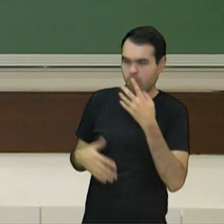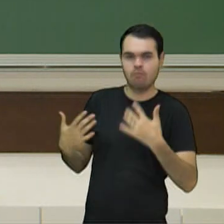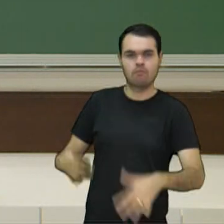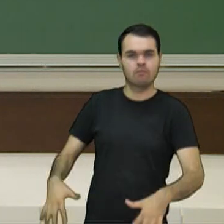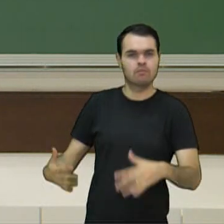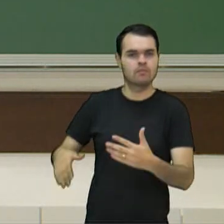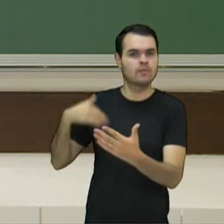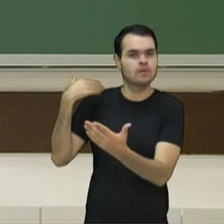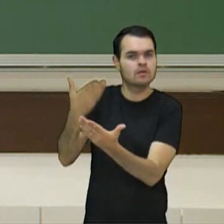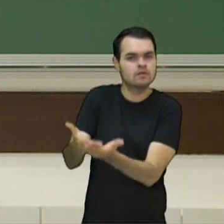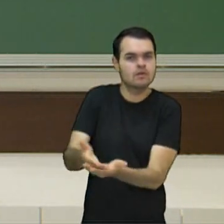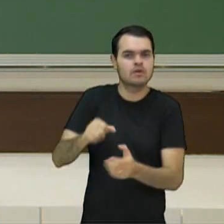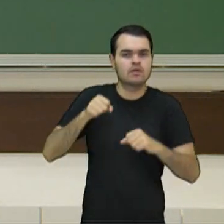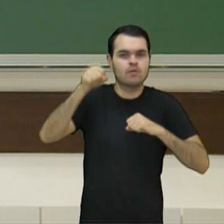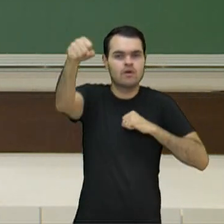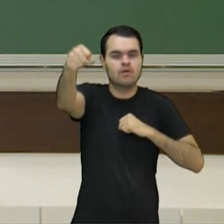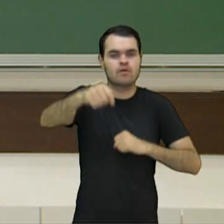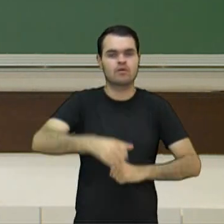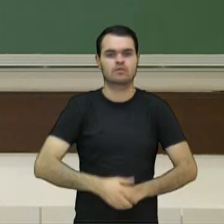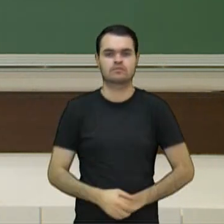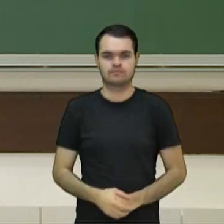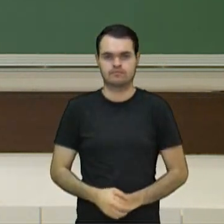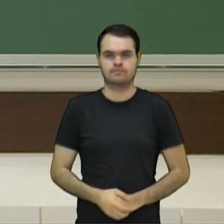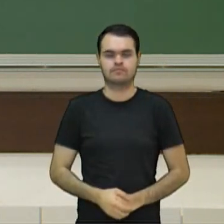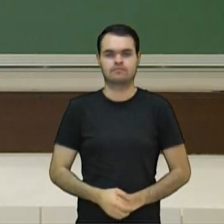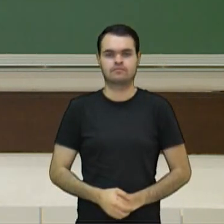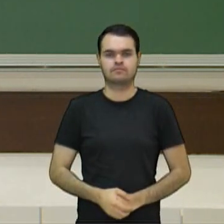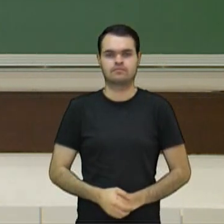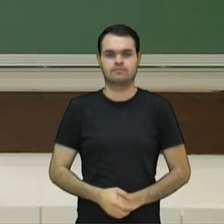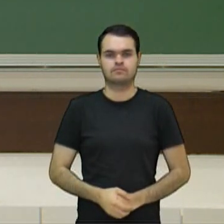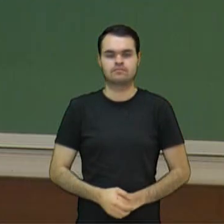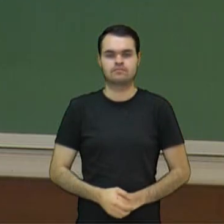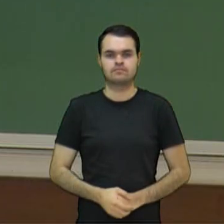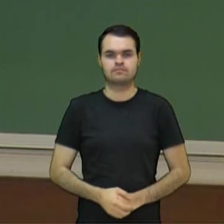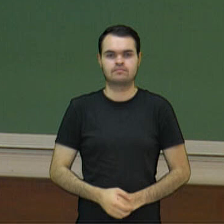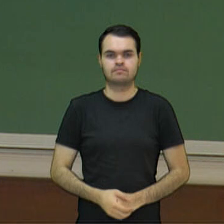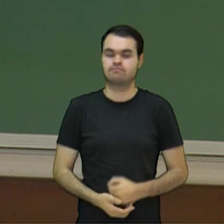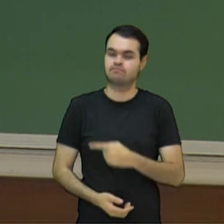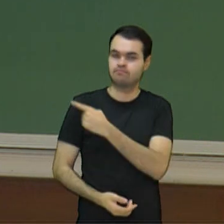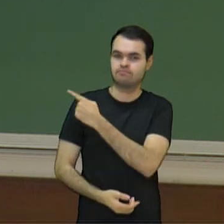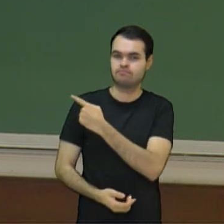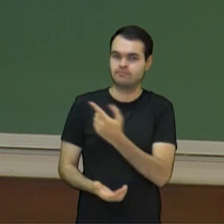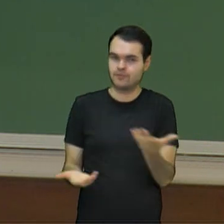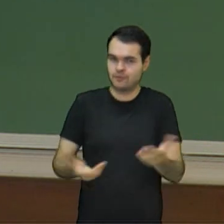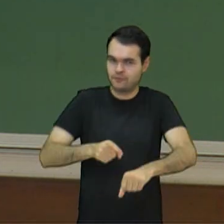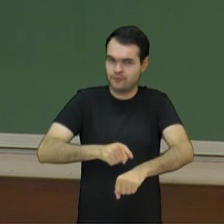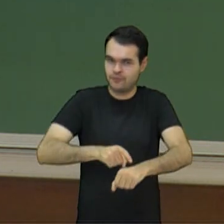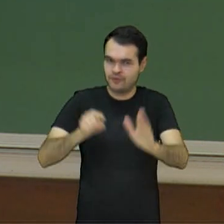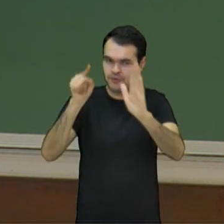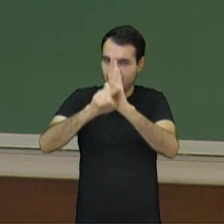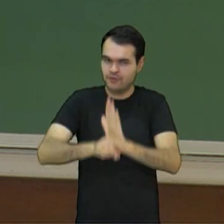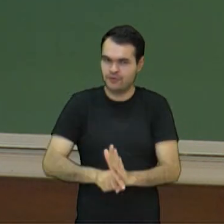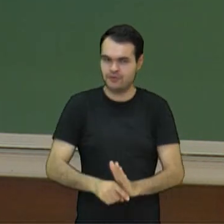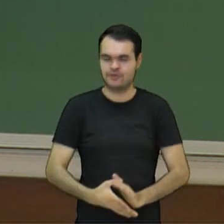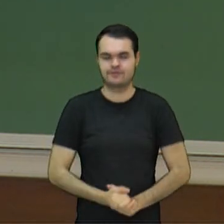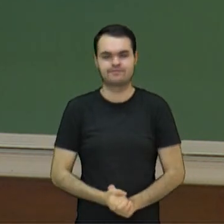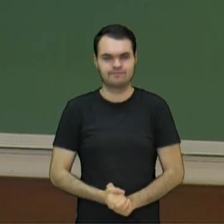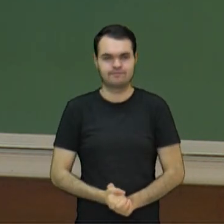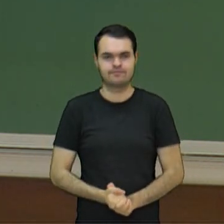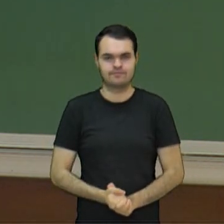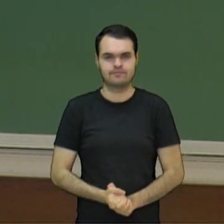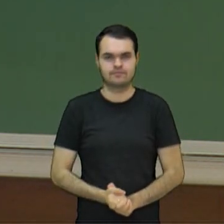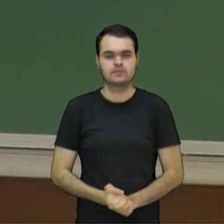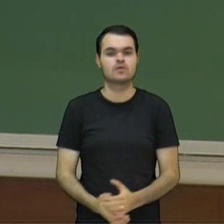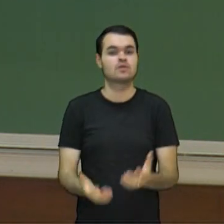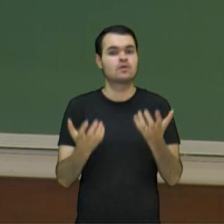até hoje, como um herói, certo? What time is it? It's quiz time. Então, o